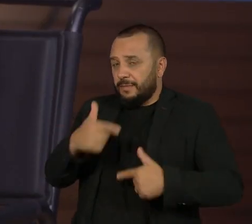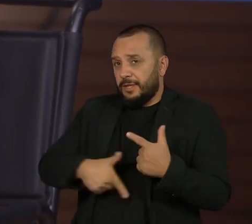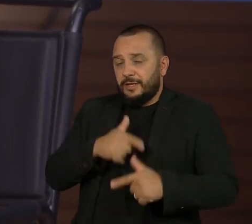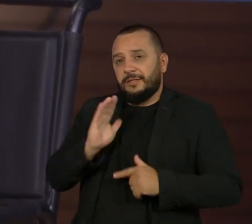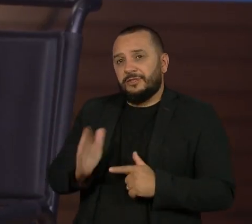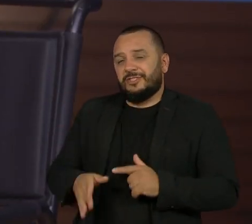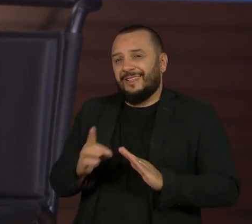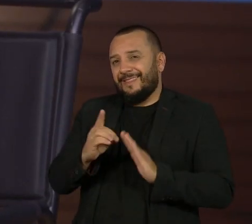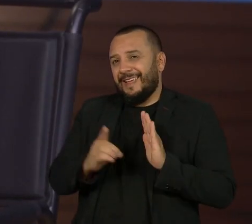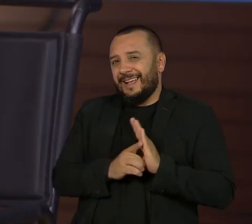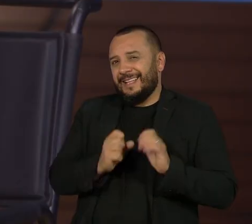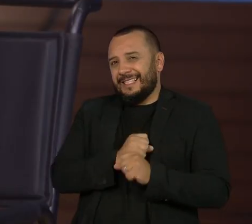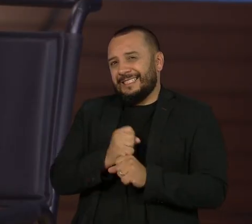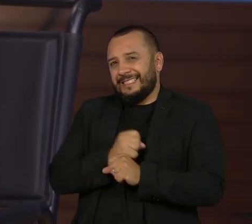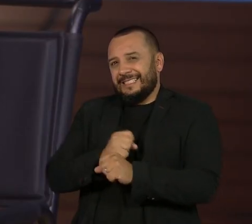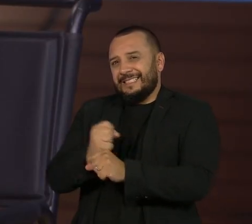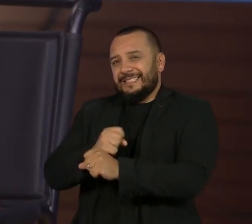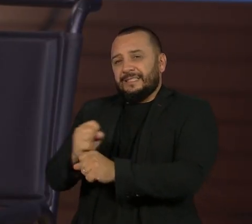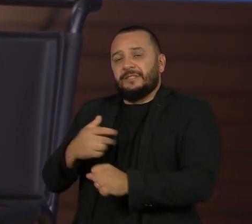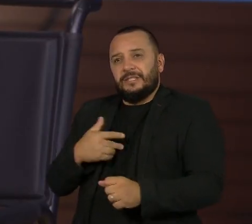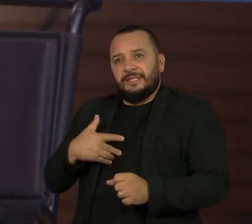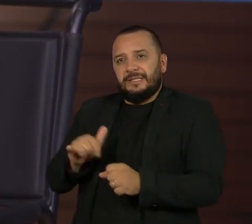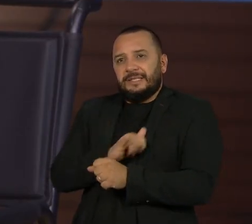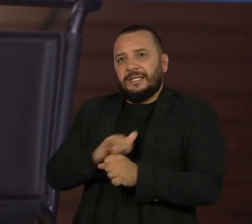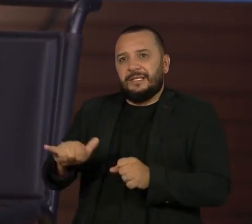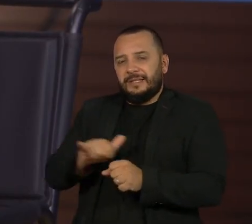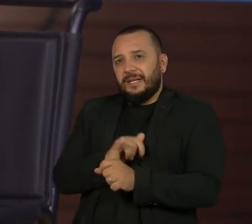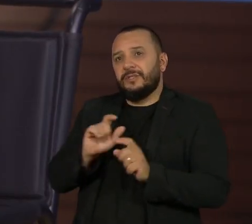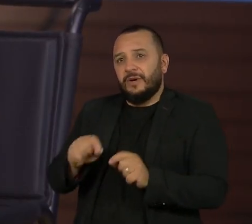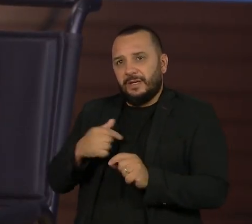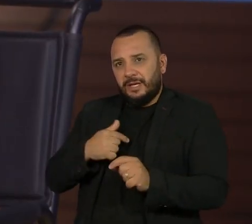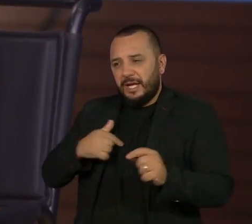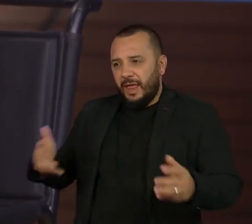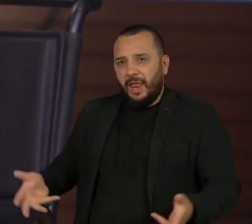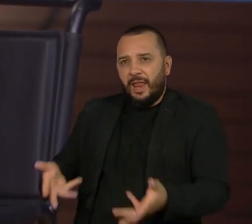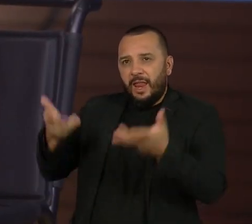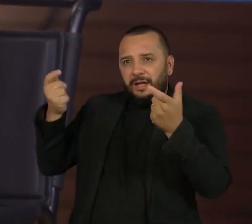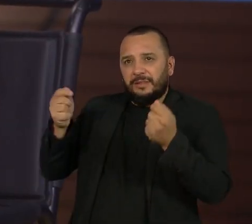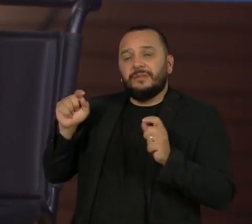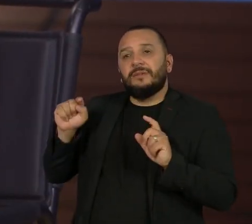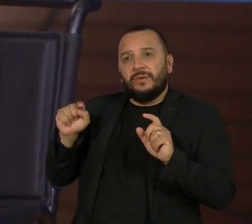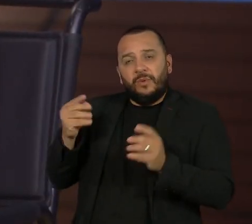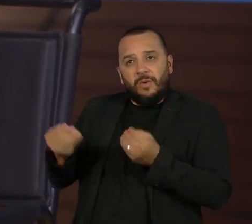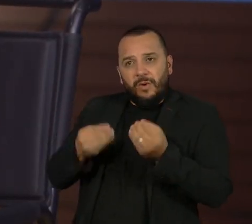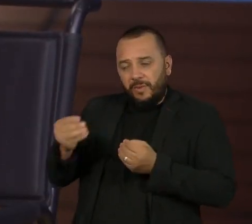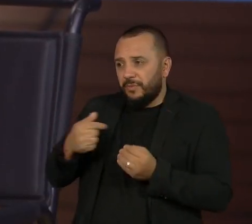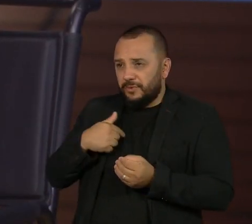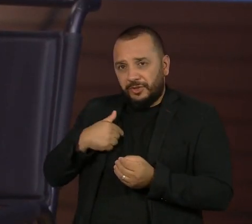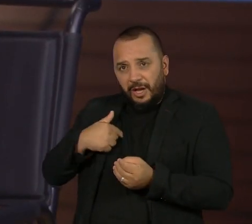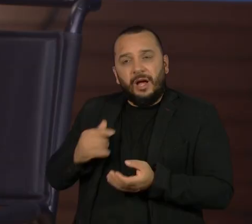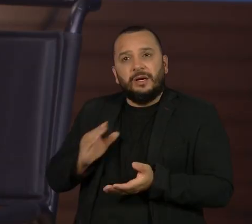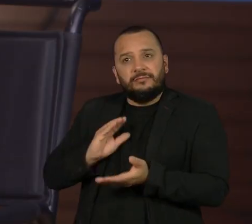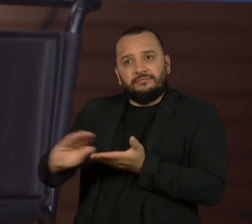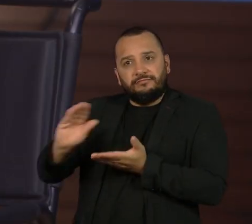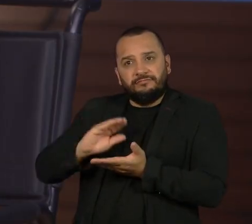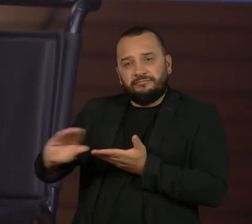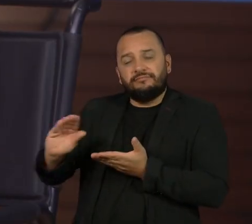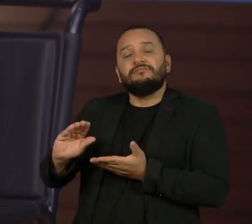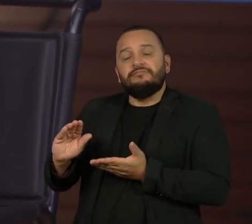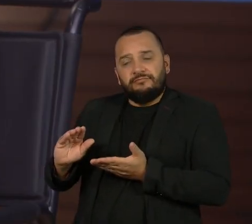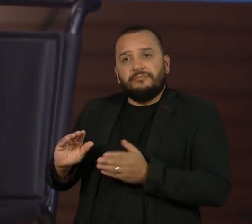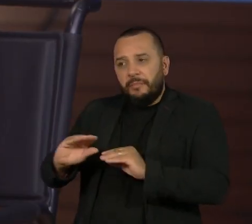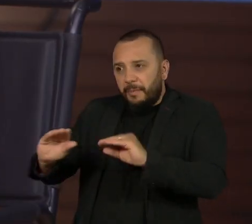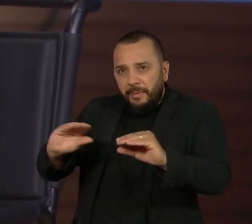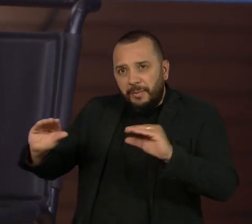das décadas, em mecanismos para aperfeiçoamento das formas de repartição desses benefícios econômico-financeiros